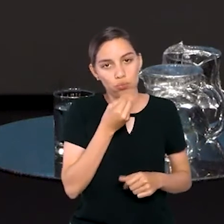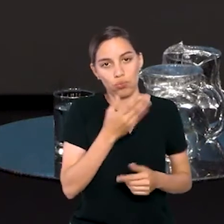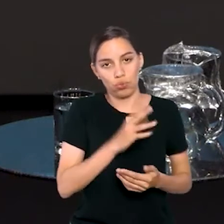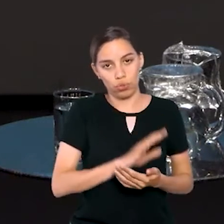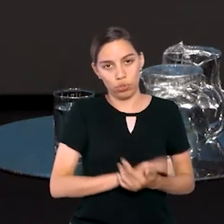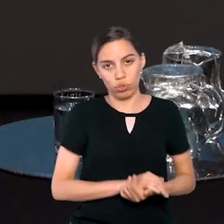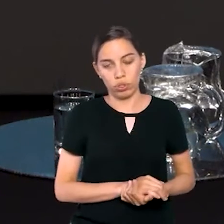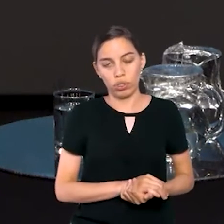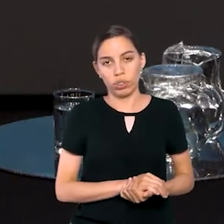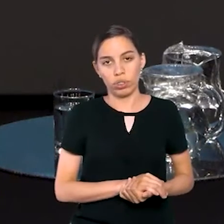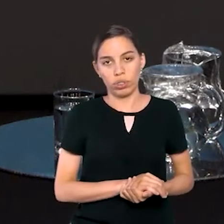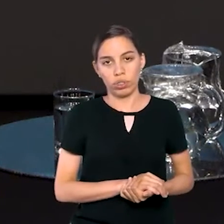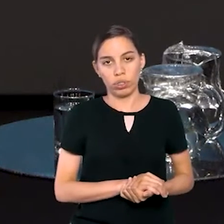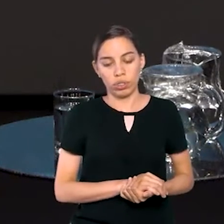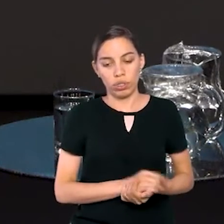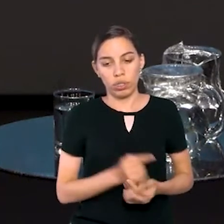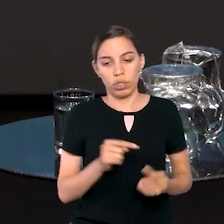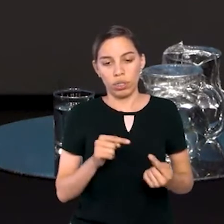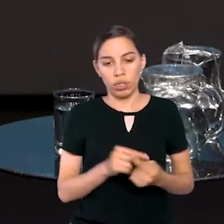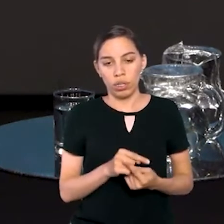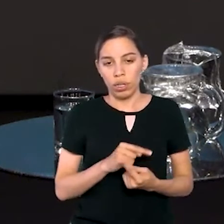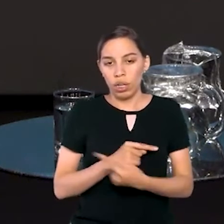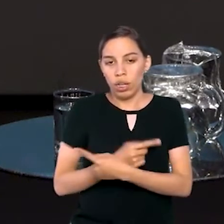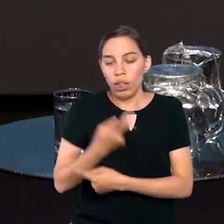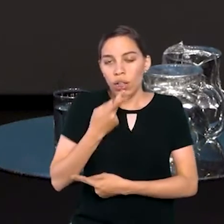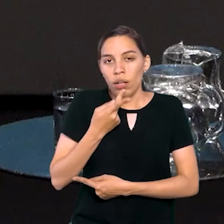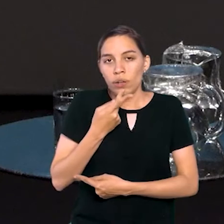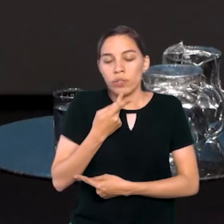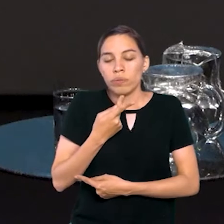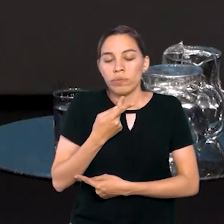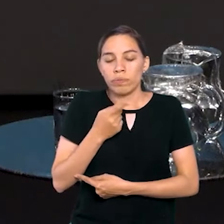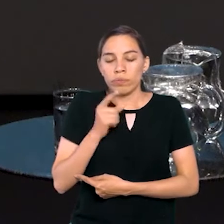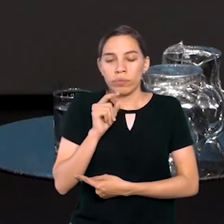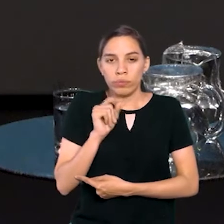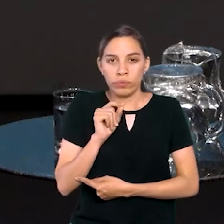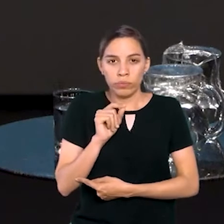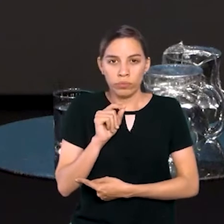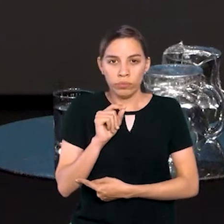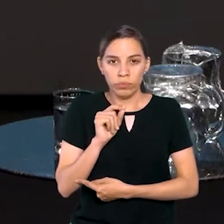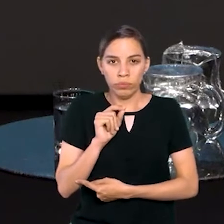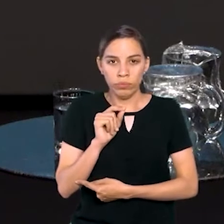que em algumas palavras a Geni deu uma série de